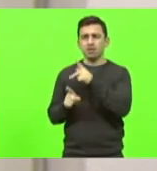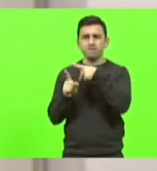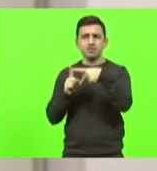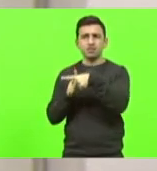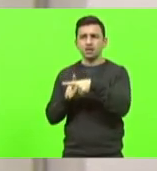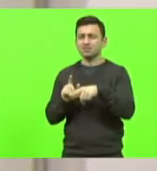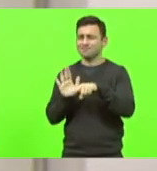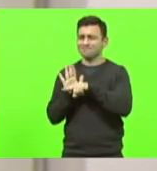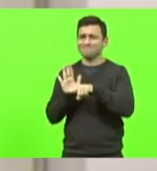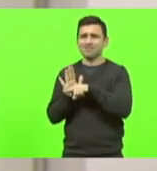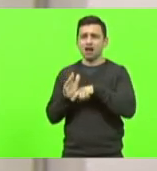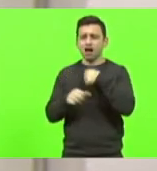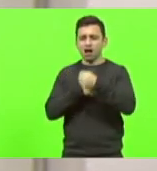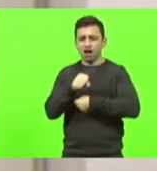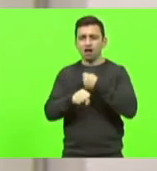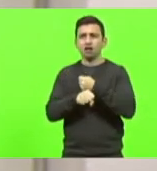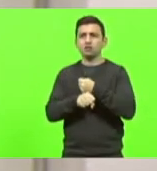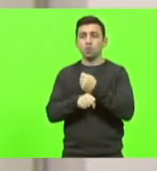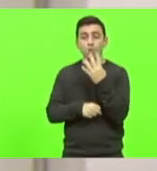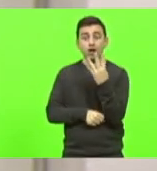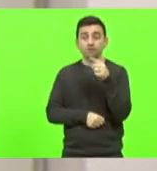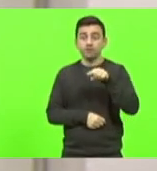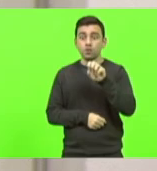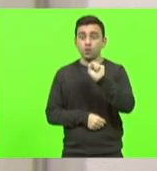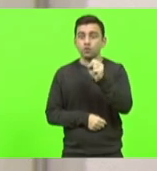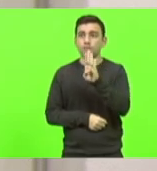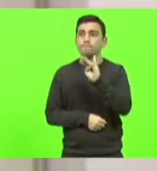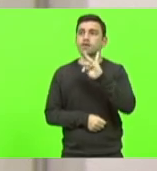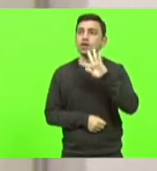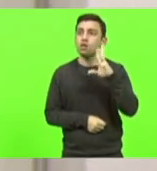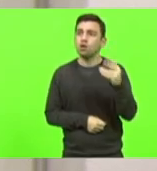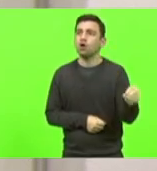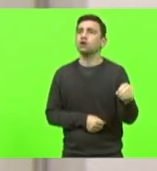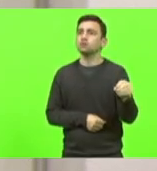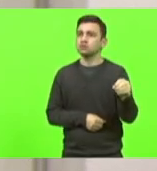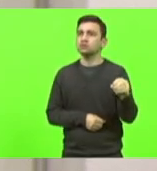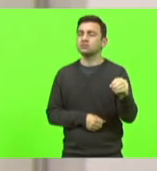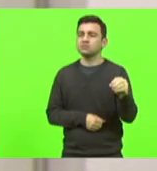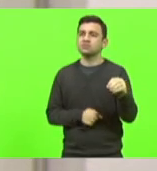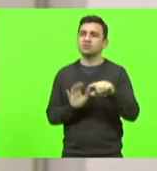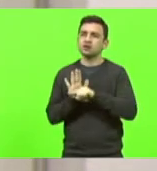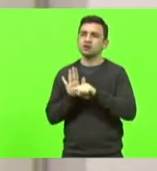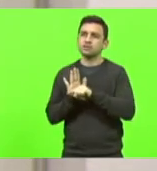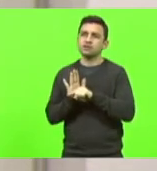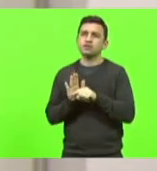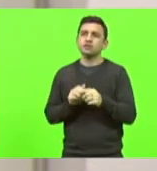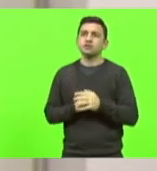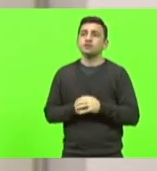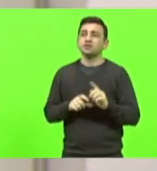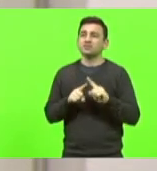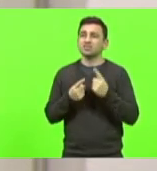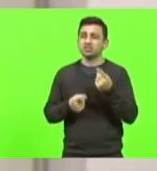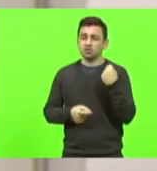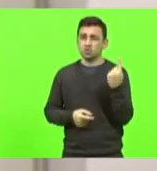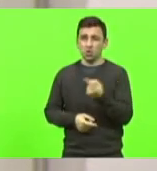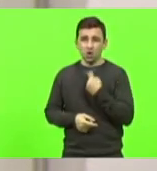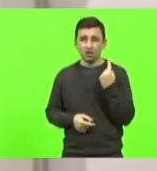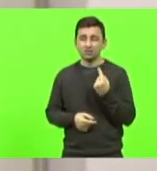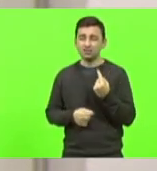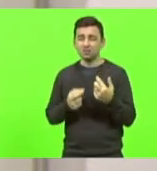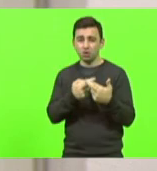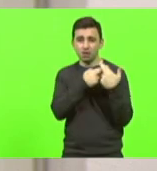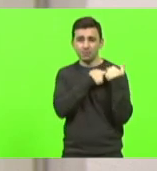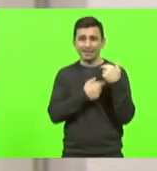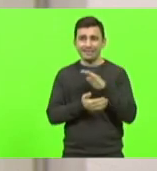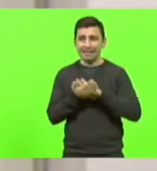anualmente em 4,8 milhões bilhões e se não tivermos a responsabilidade